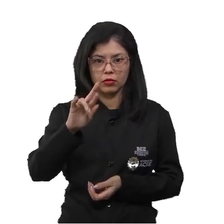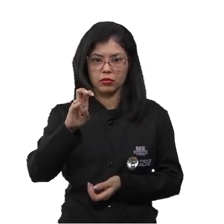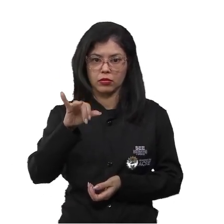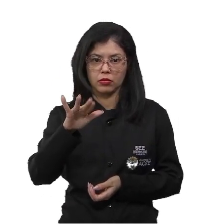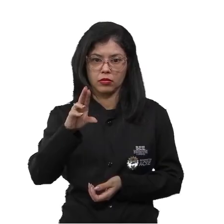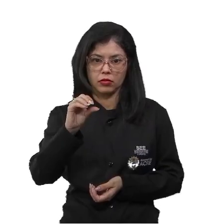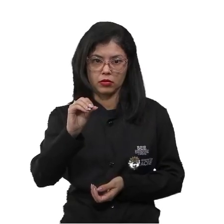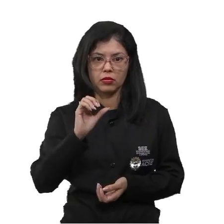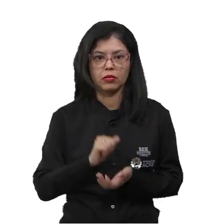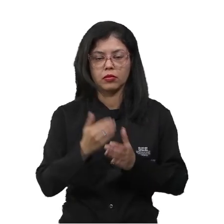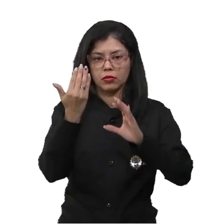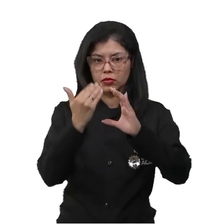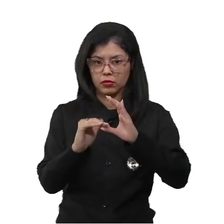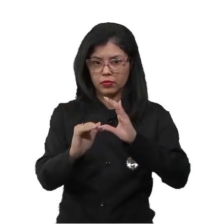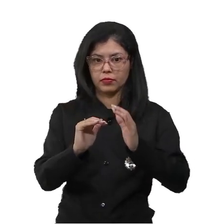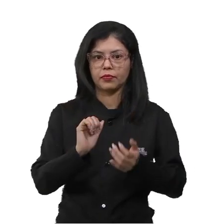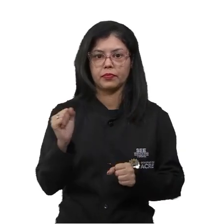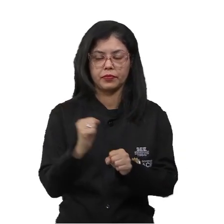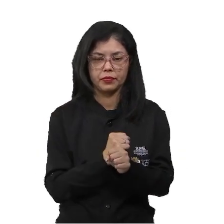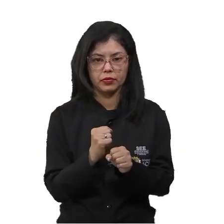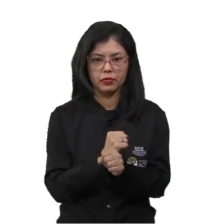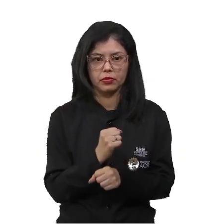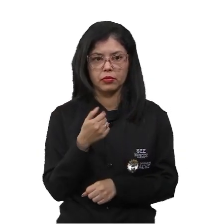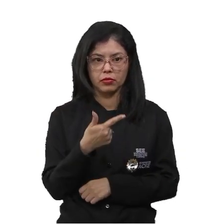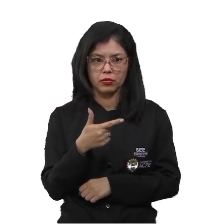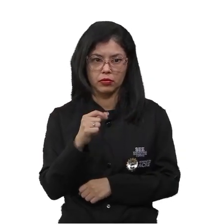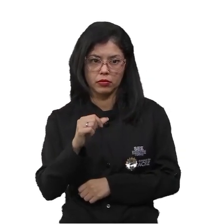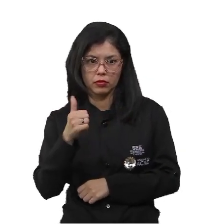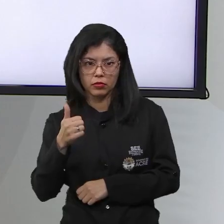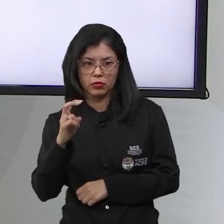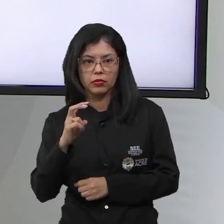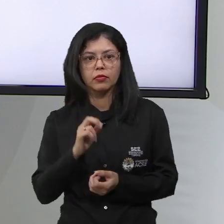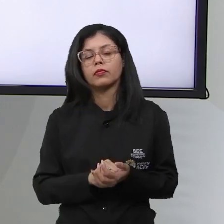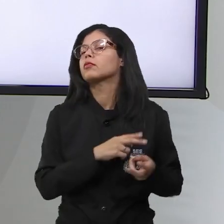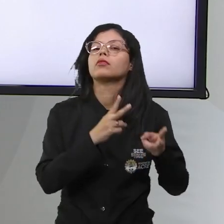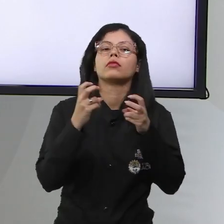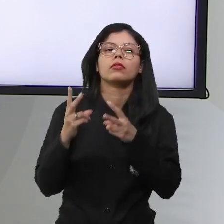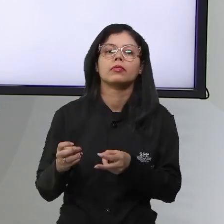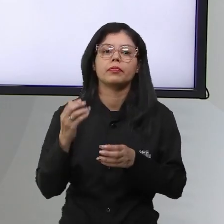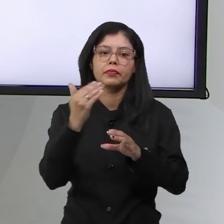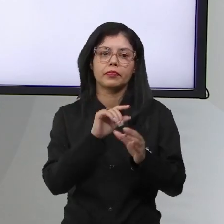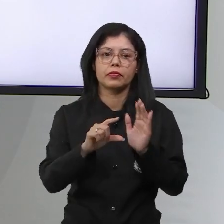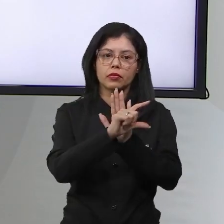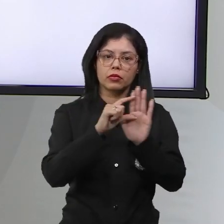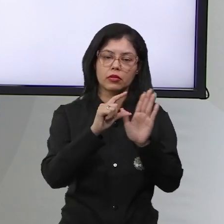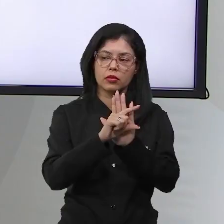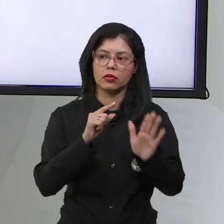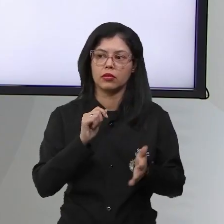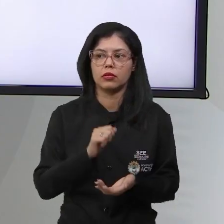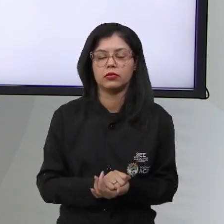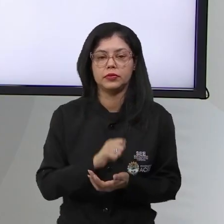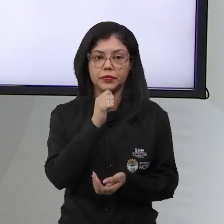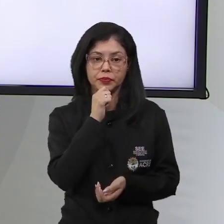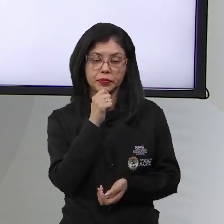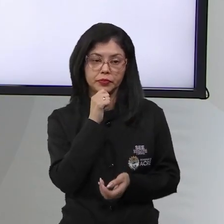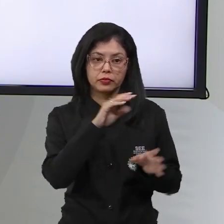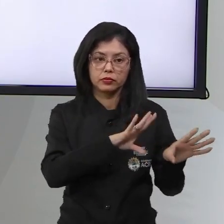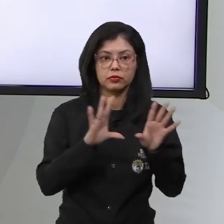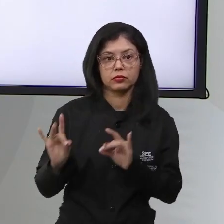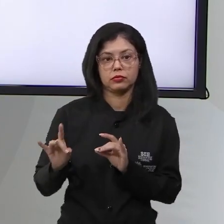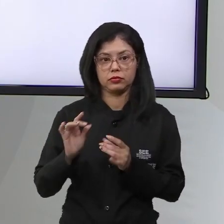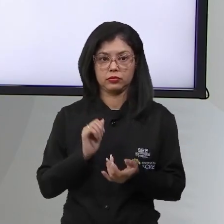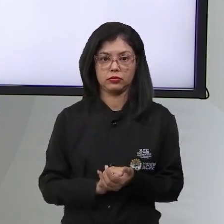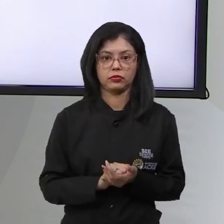encarceramento que foi publicado no ano de 2015. Então percebam, o enunciado da questão, ele